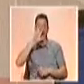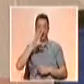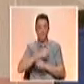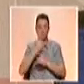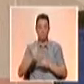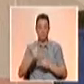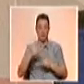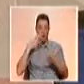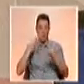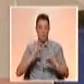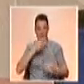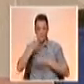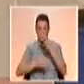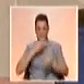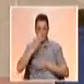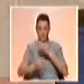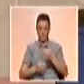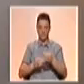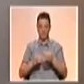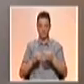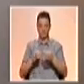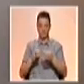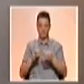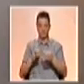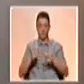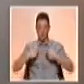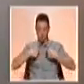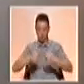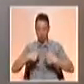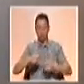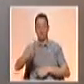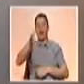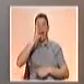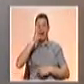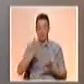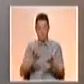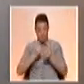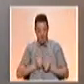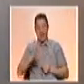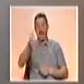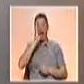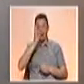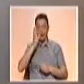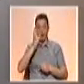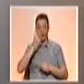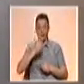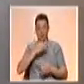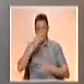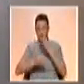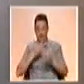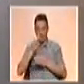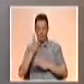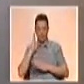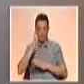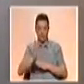porque normalmente quando se fala em consumos de água e em redução de consumo de água, normalmente nós falamos diretamente